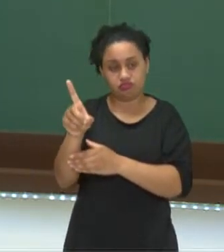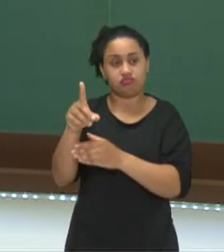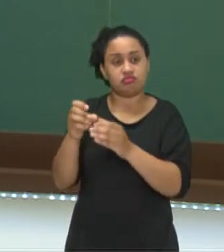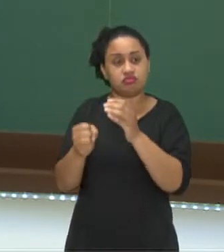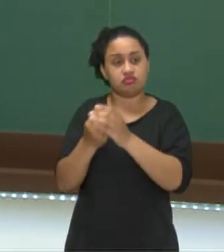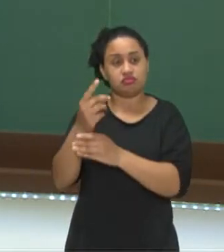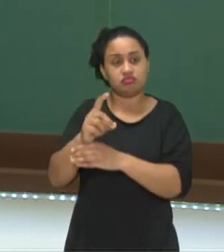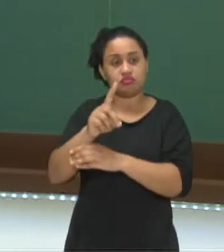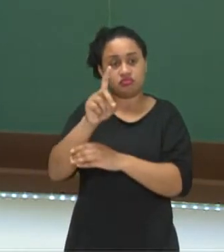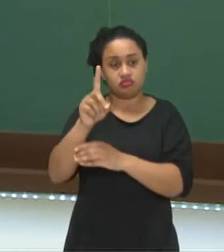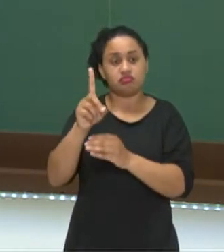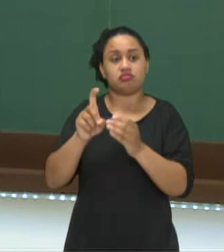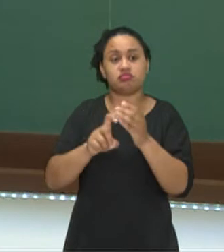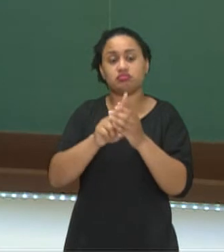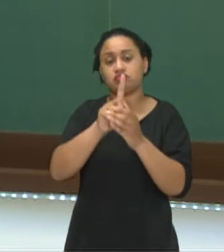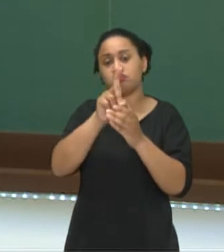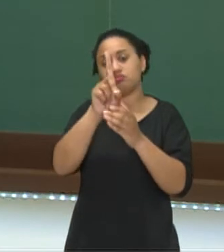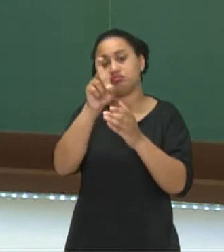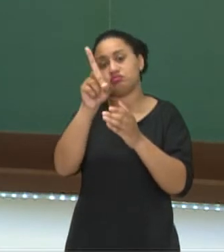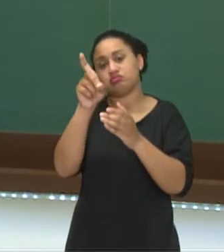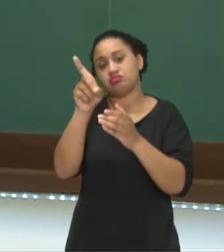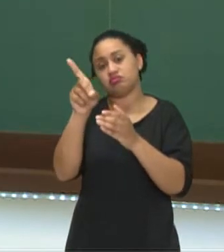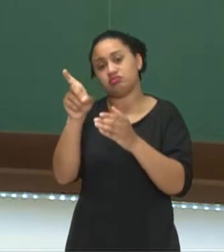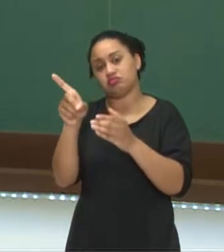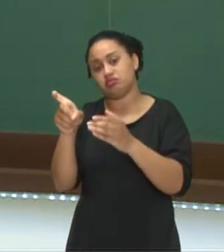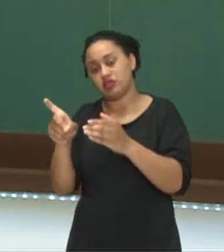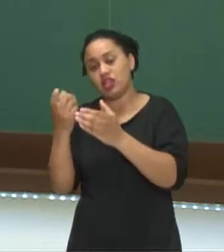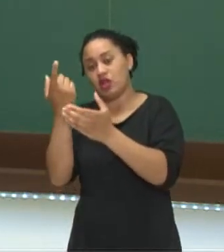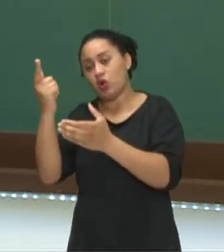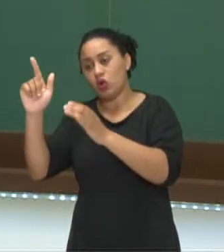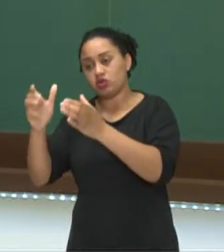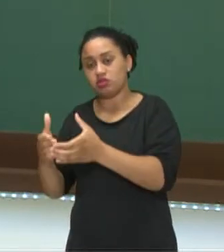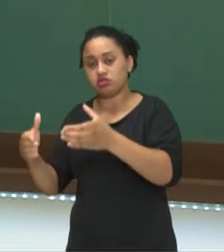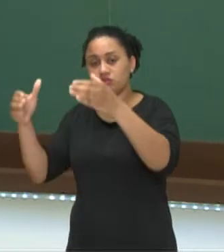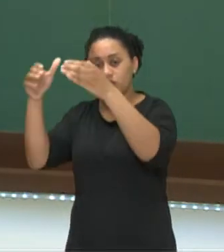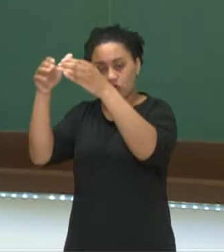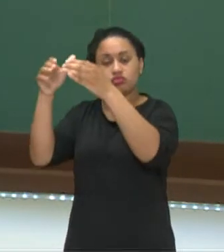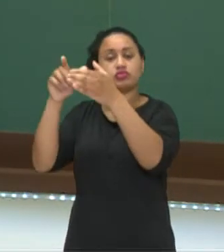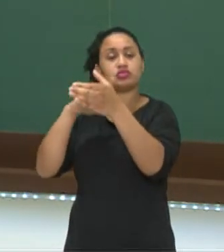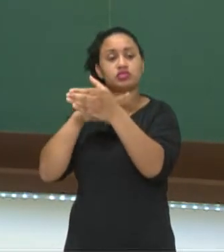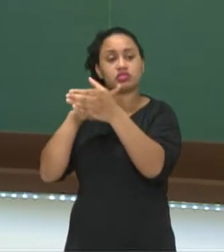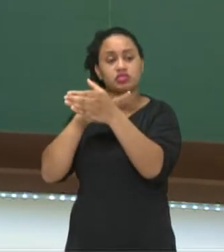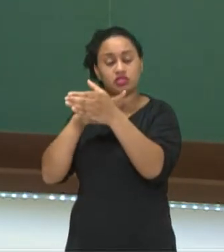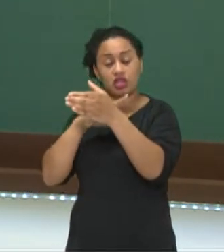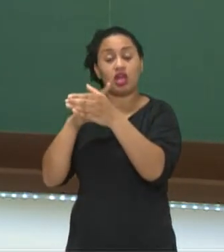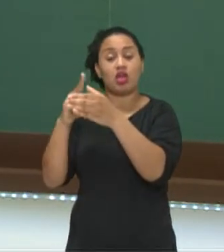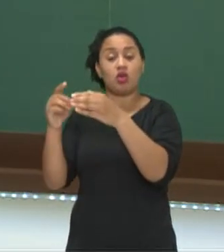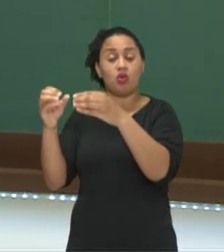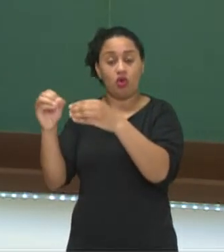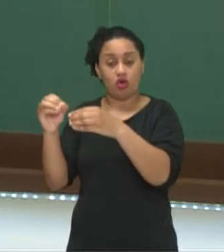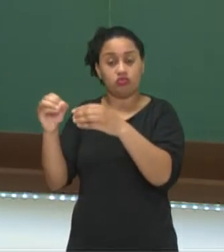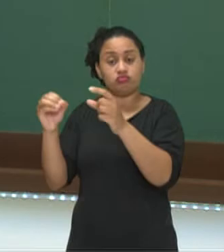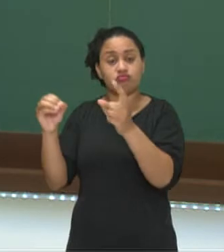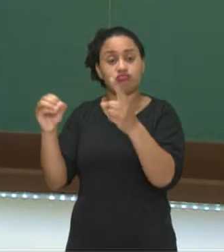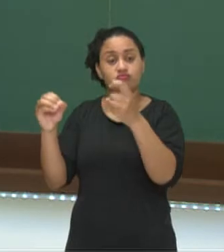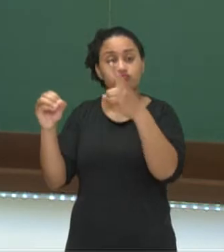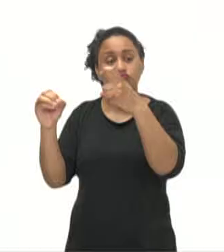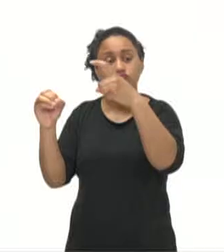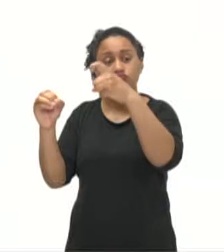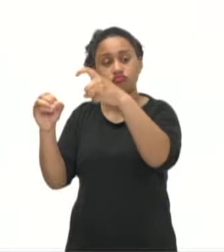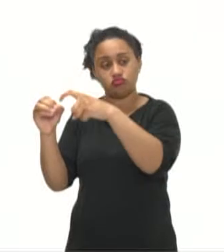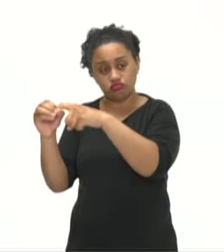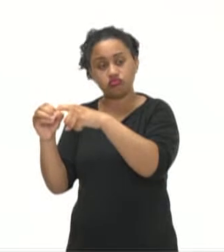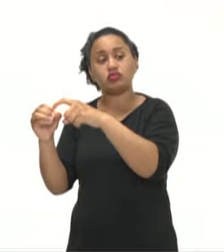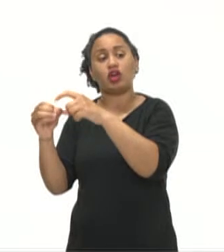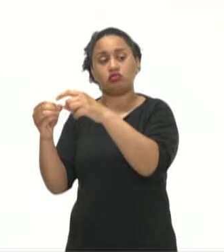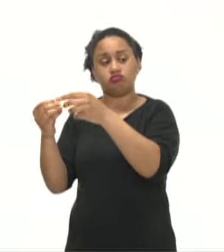espermatozoides. Esses espermatozoides vão nadar, vão chegar lá numa outra esponja onde tem um óvulo aguardando.